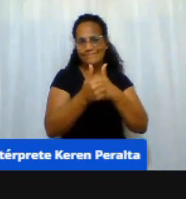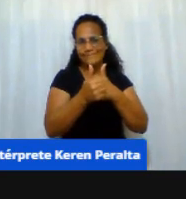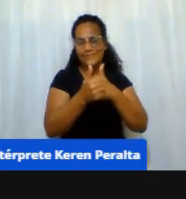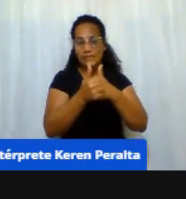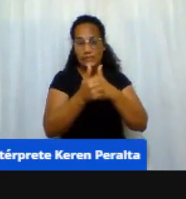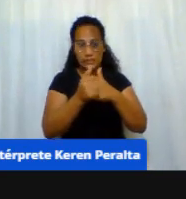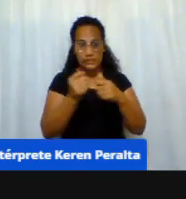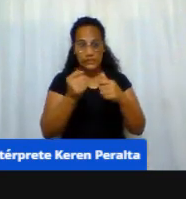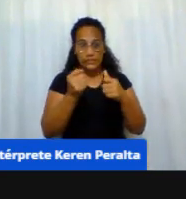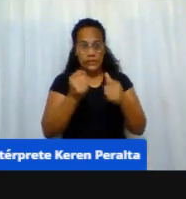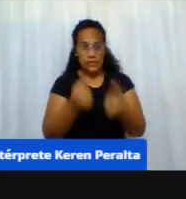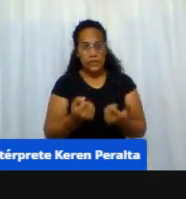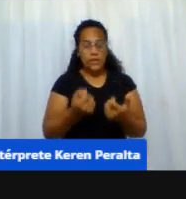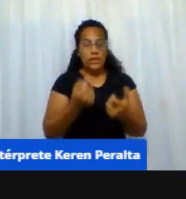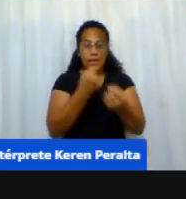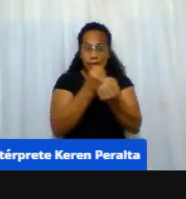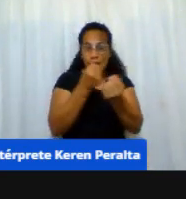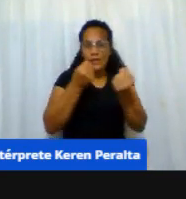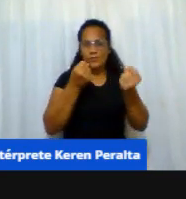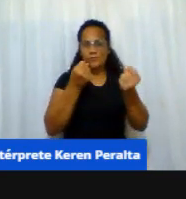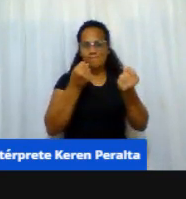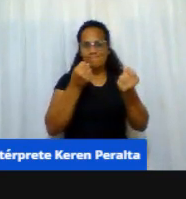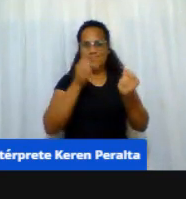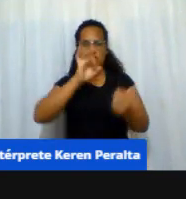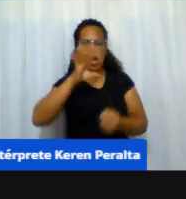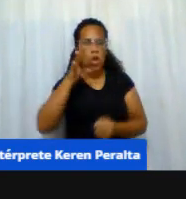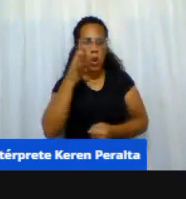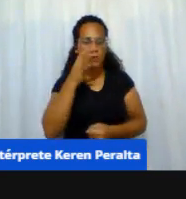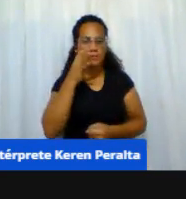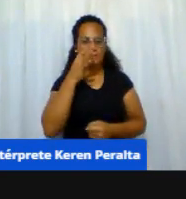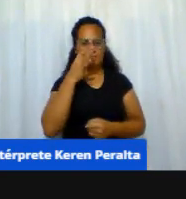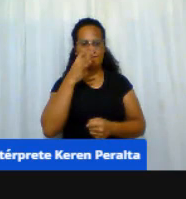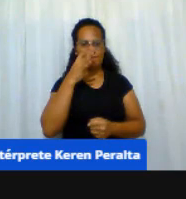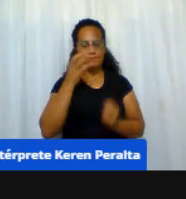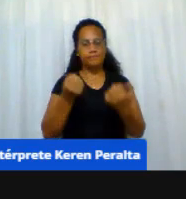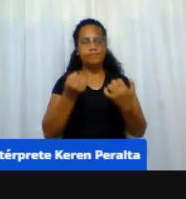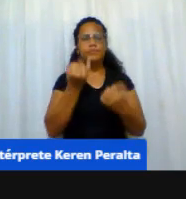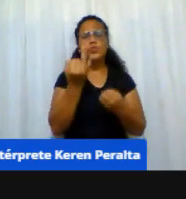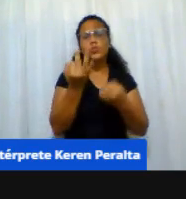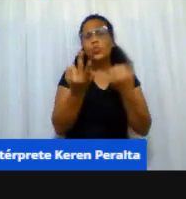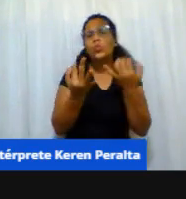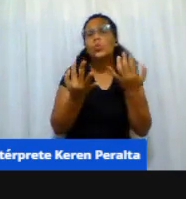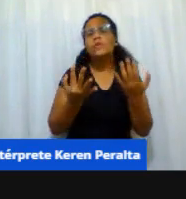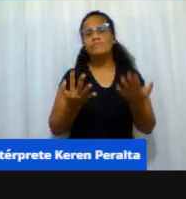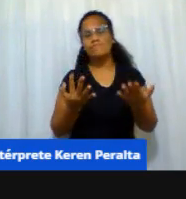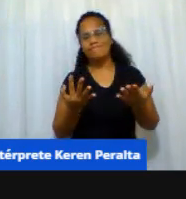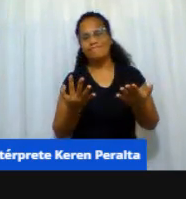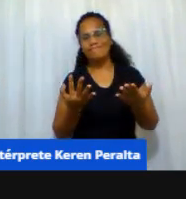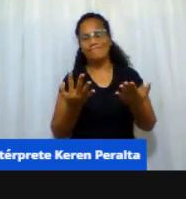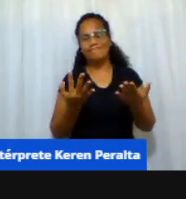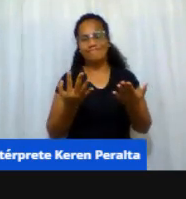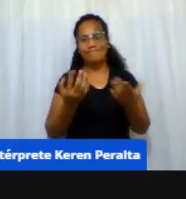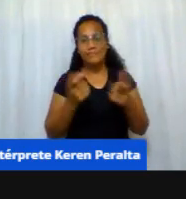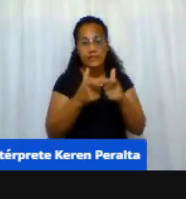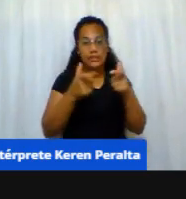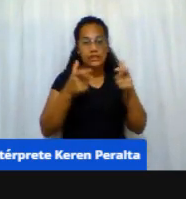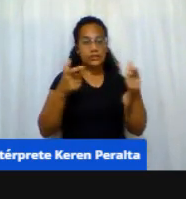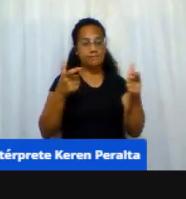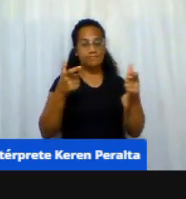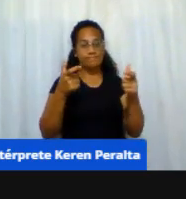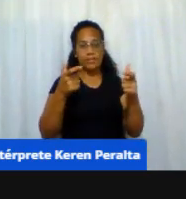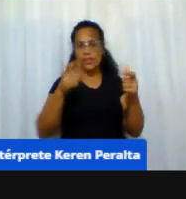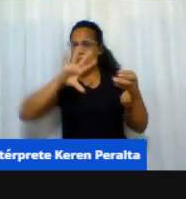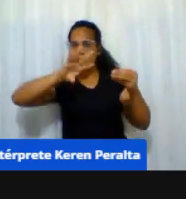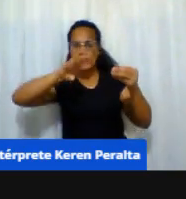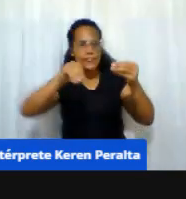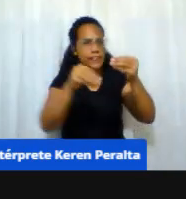Entretanto, desse quantitativo volumoso de habilidades, e cabe destacar que não acrescentamos nenhuma a mais do